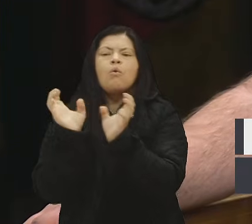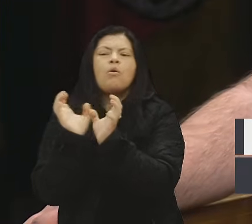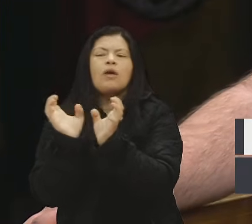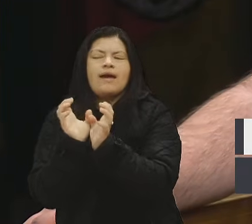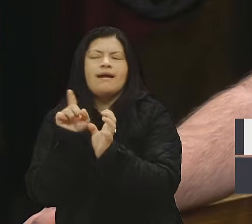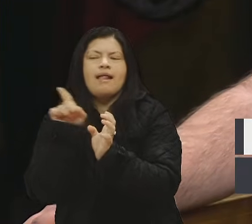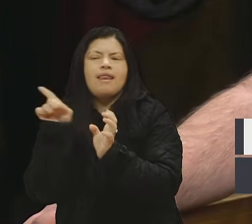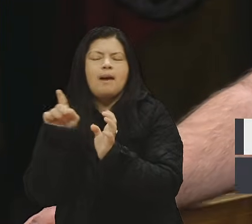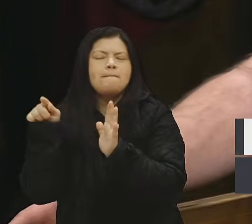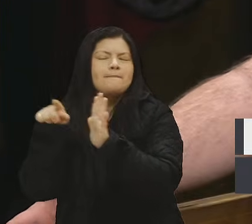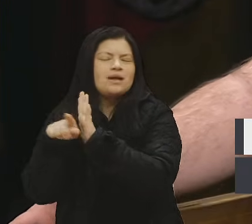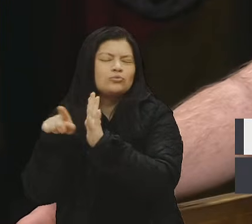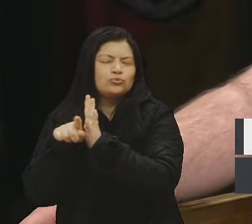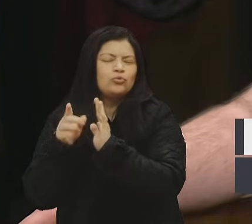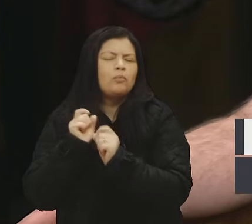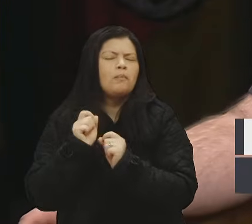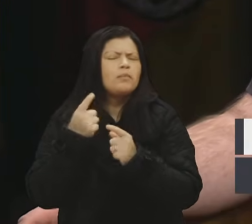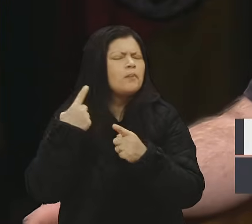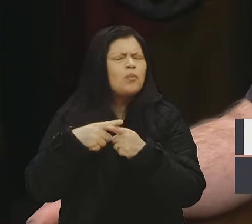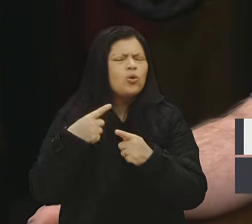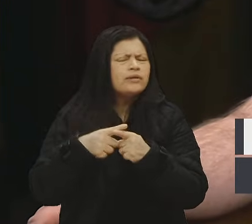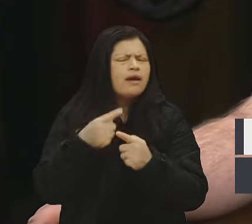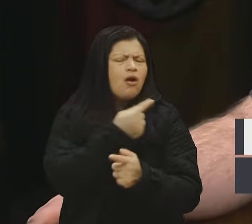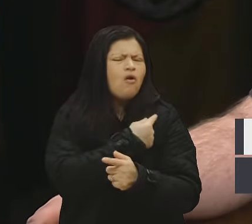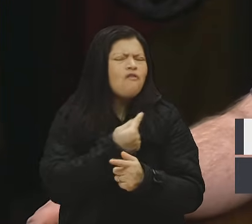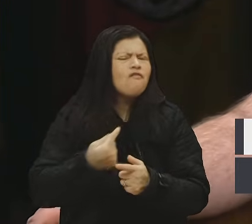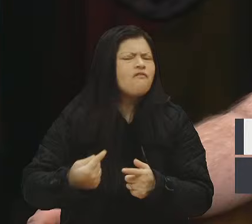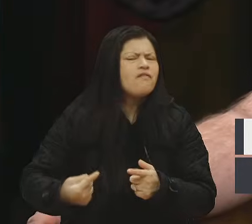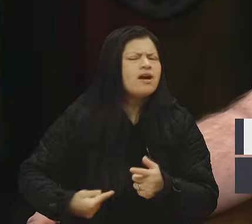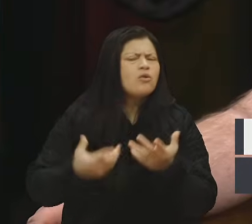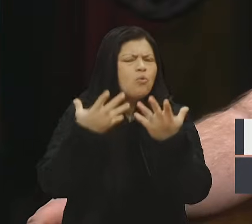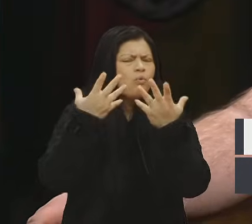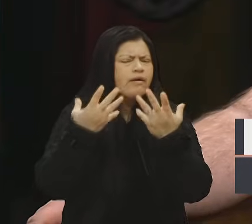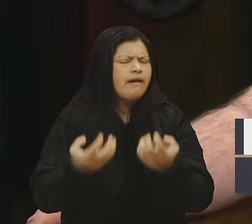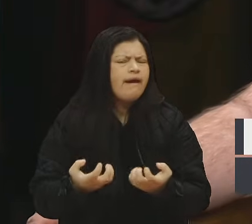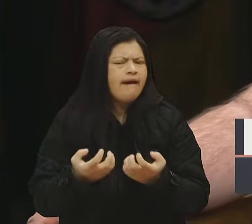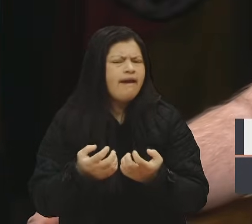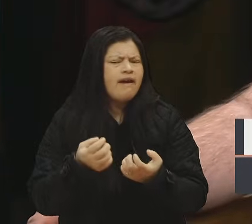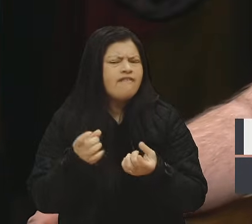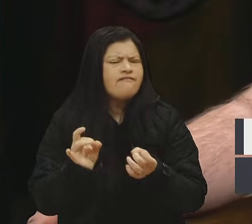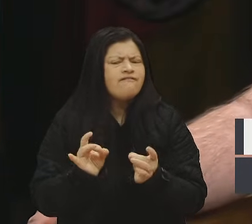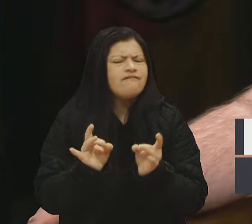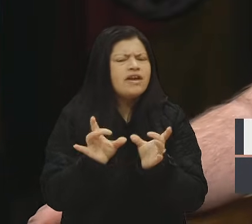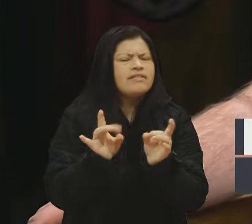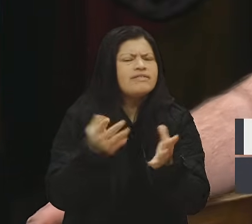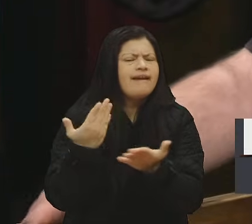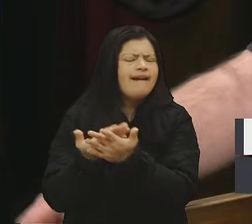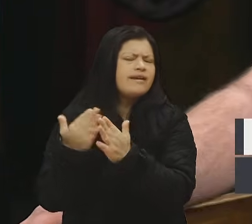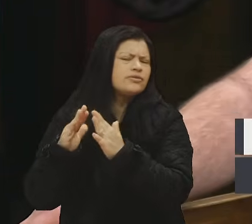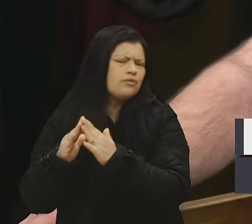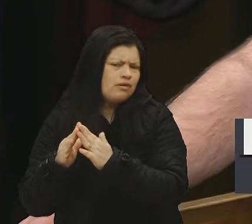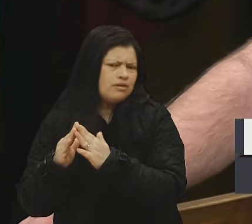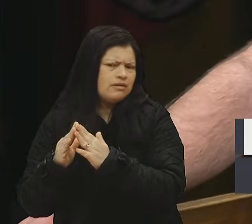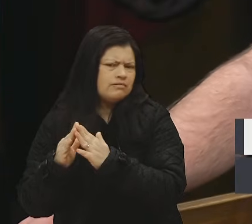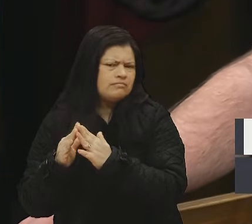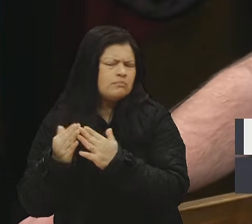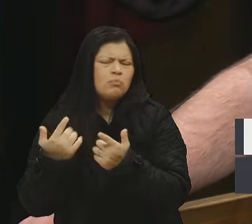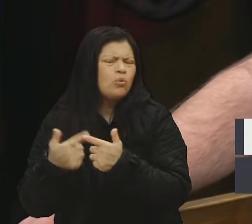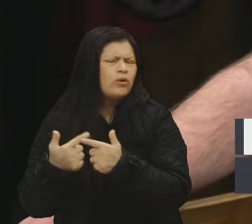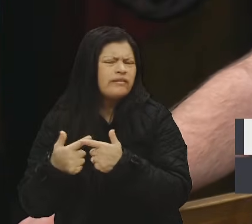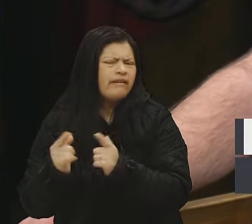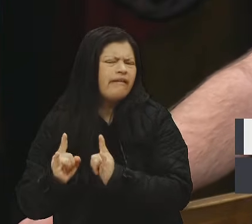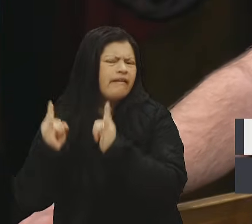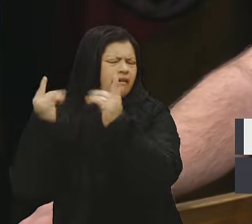perguntou sobre por que, então, o governo quer vender a escola, né? Quer vender essa parte